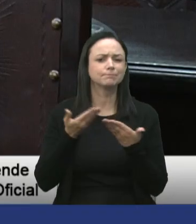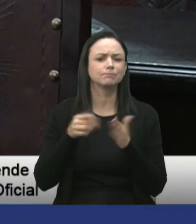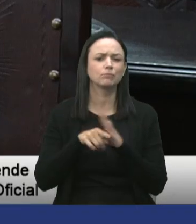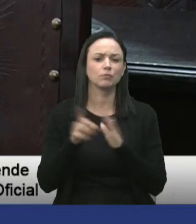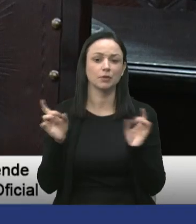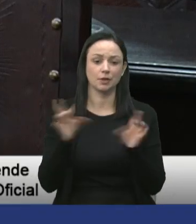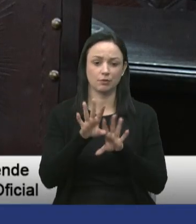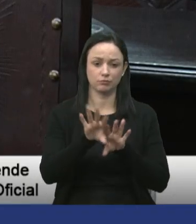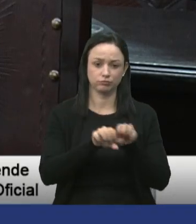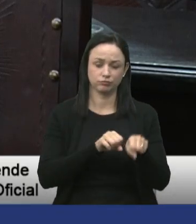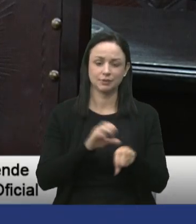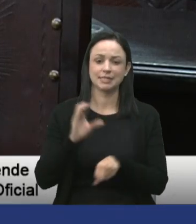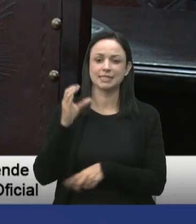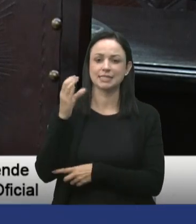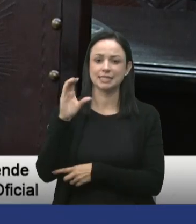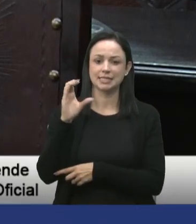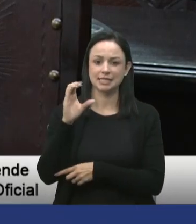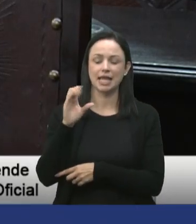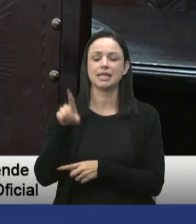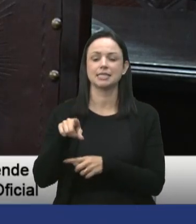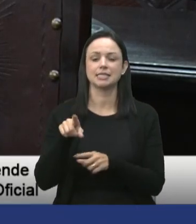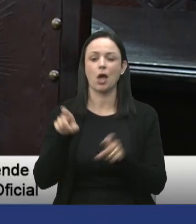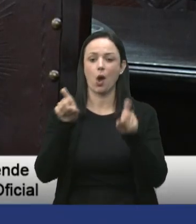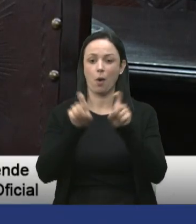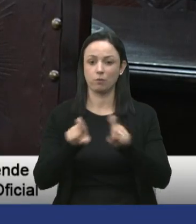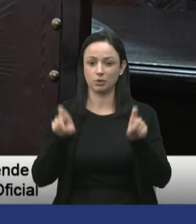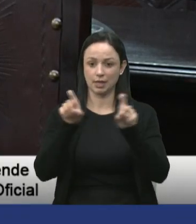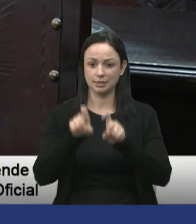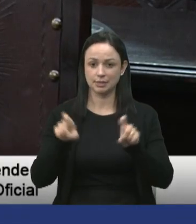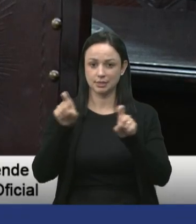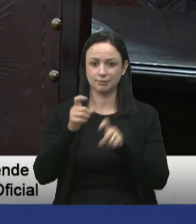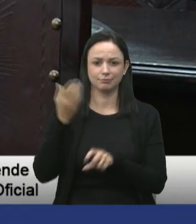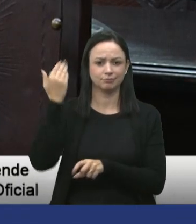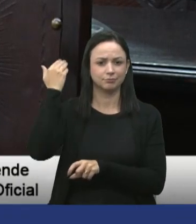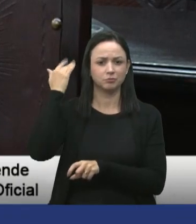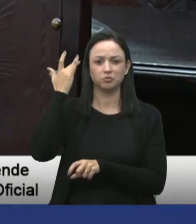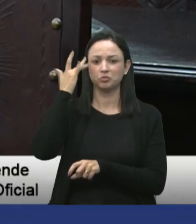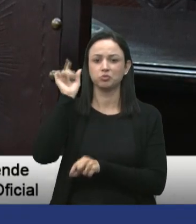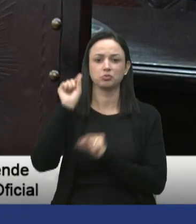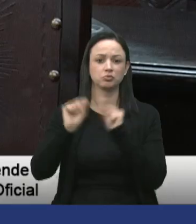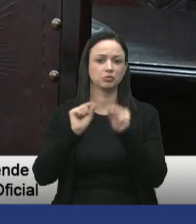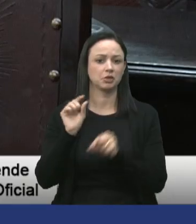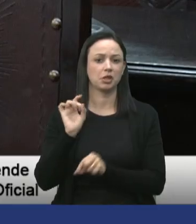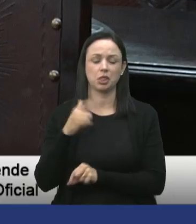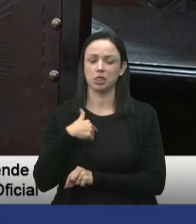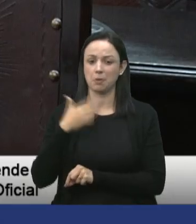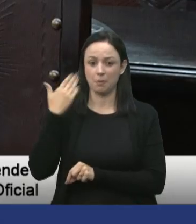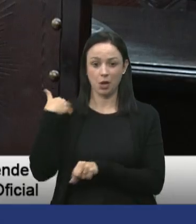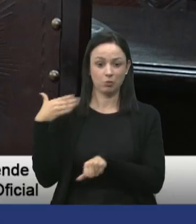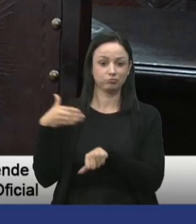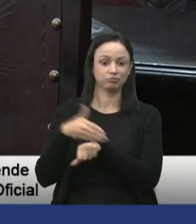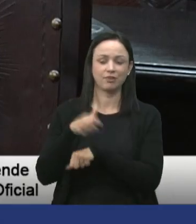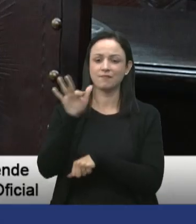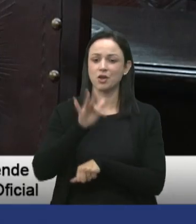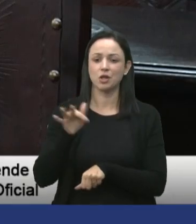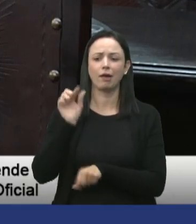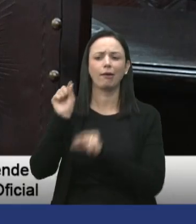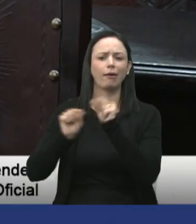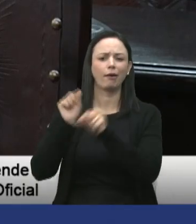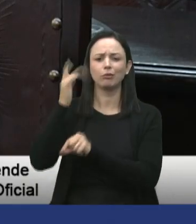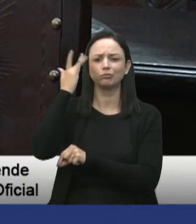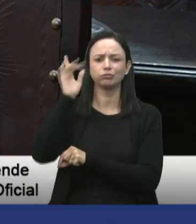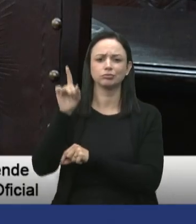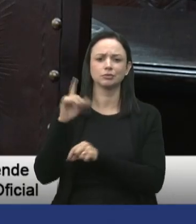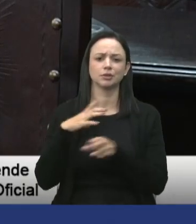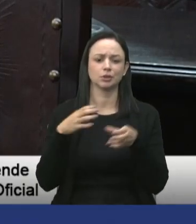a graduação em Ciências da Computação, numa época que ninguém nem sabia o que era isso, nem eu, quando eu ingressei na faculdade, e a minha turma